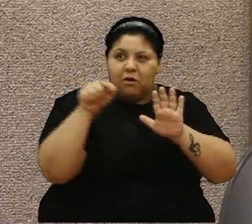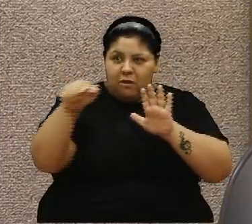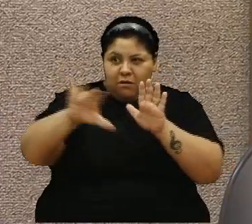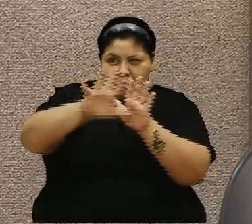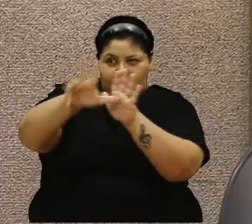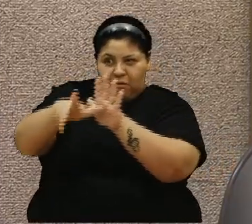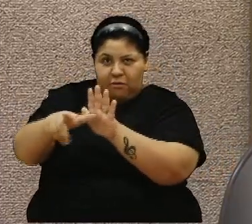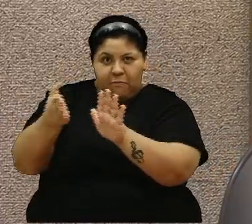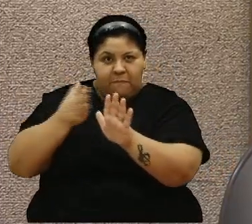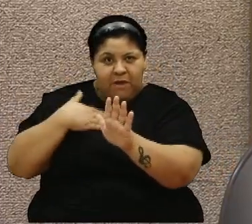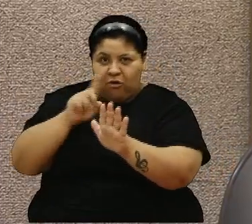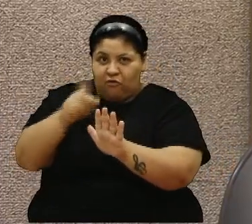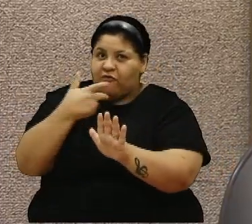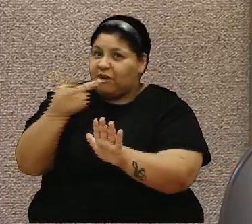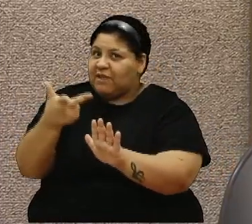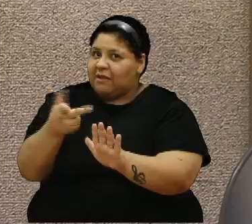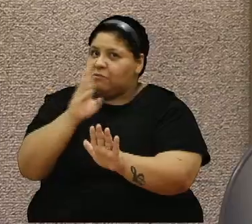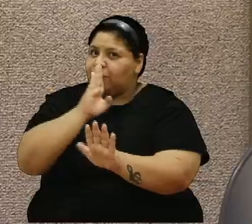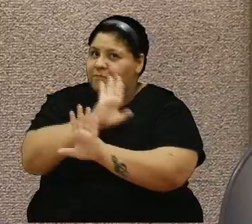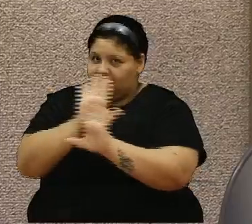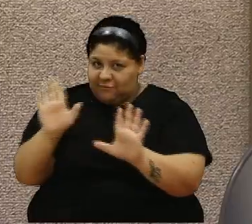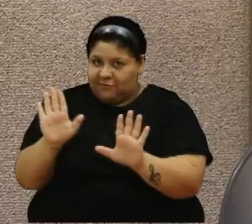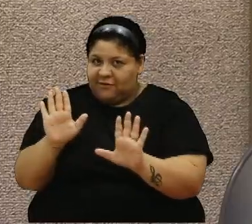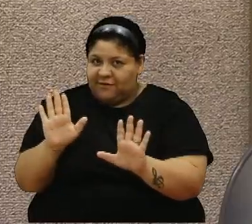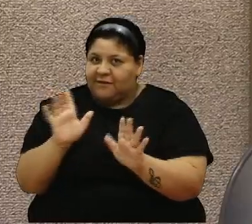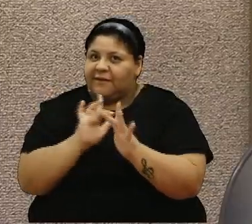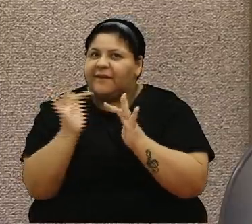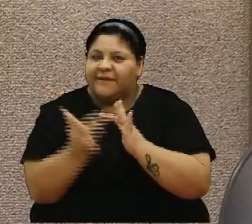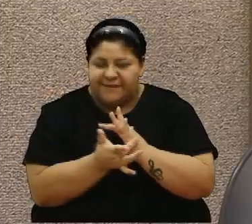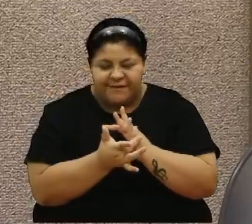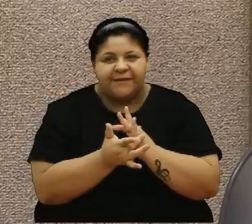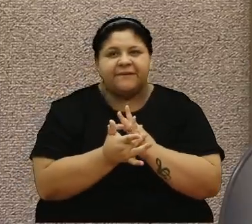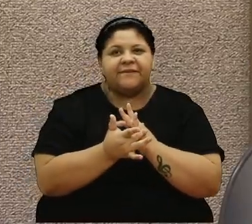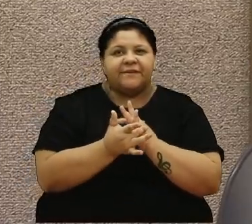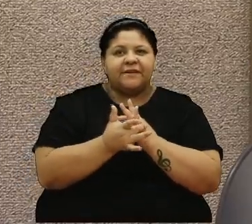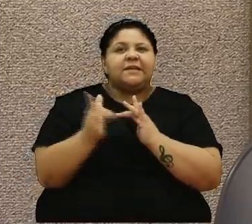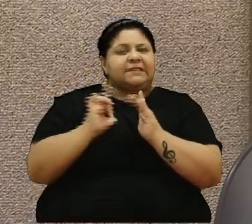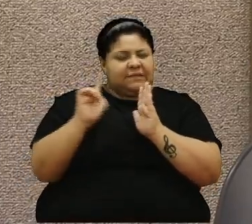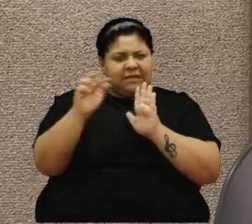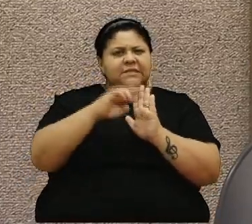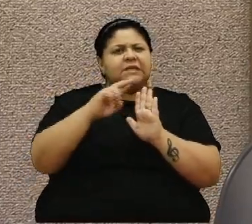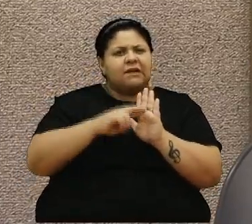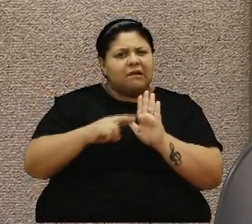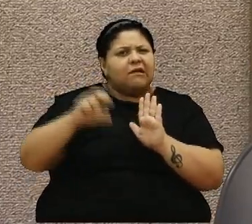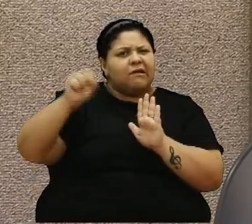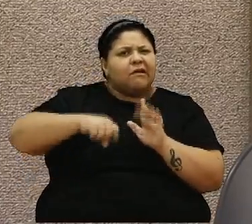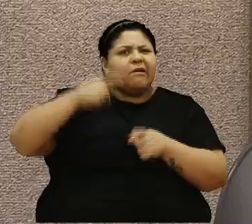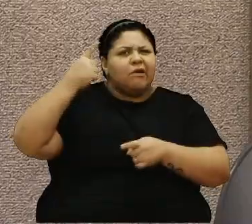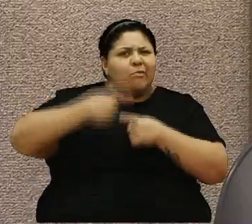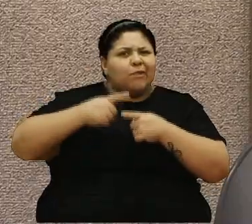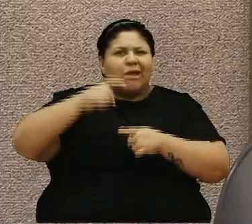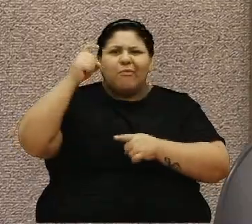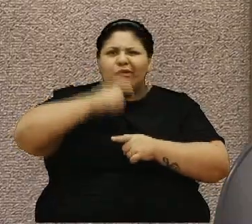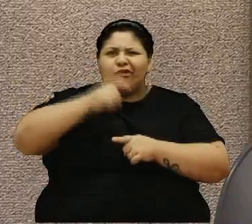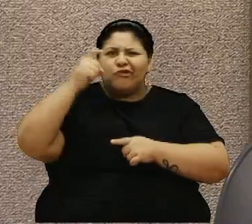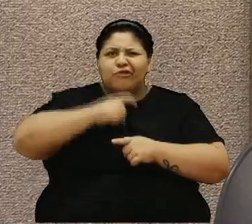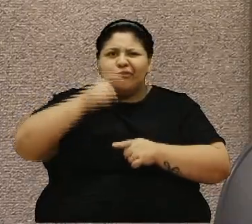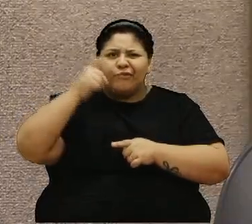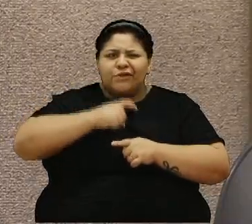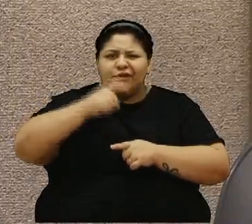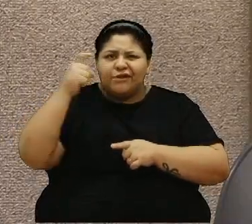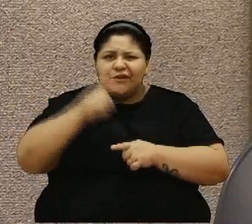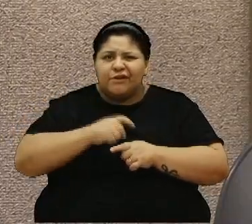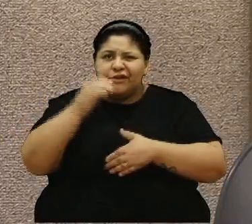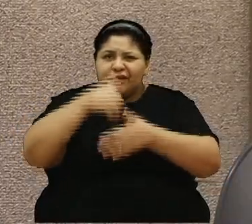é o problema, tá? E, de fato, a rede social, ela tem que ser regulamentada, sim, porque é muita mentira, muita falcatrua em